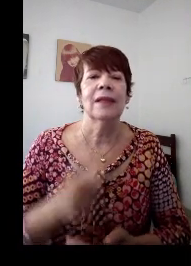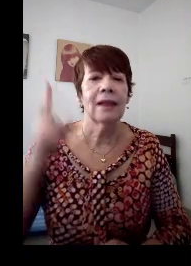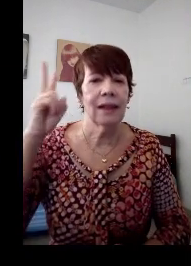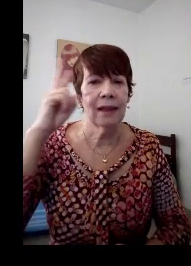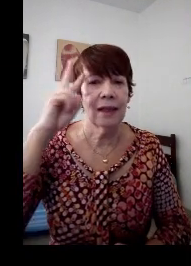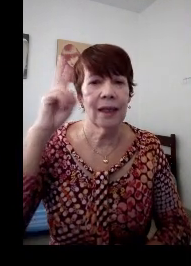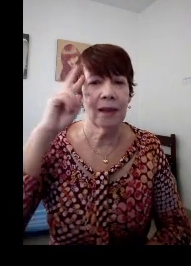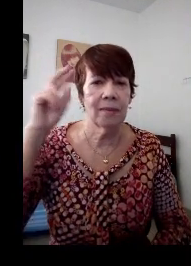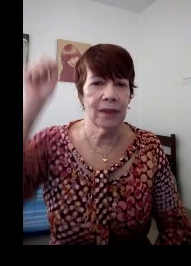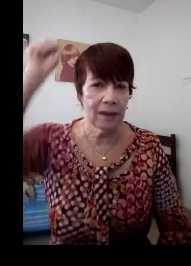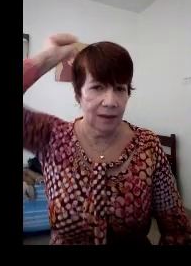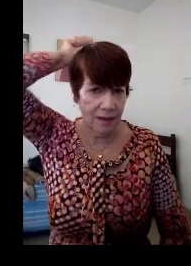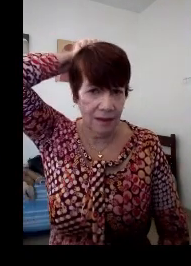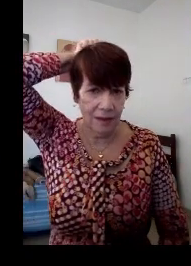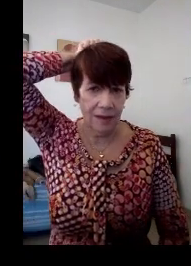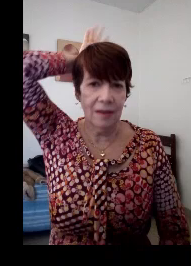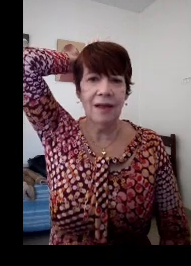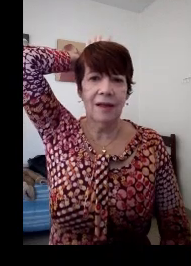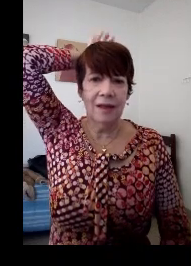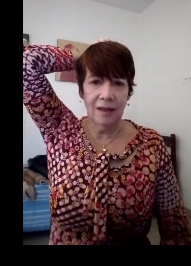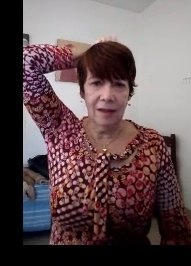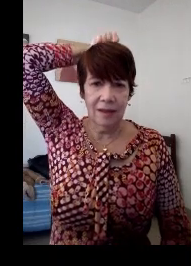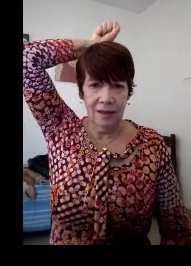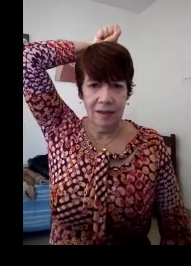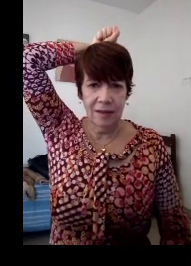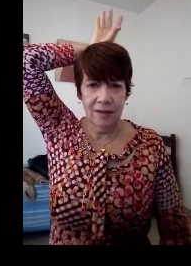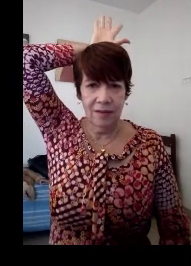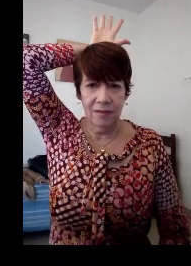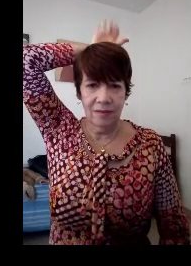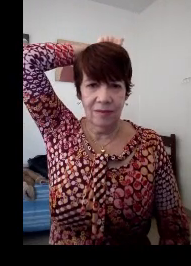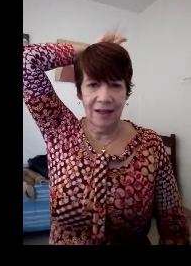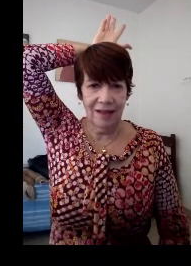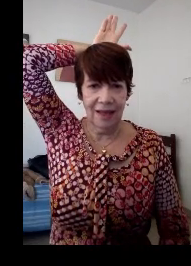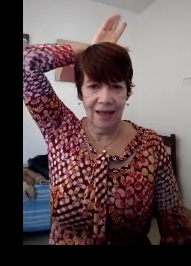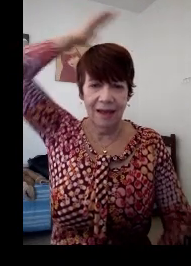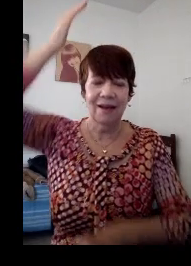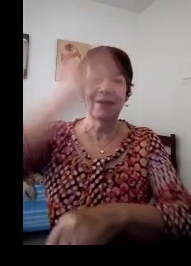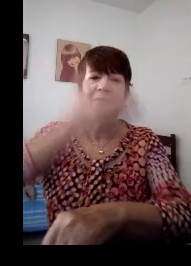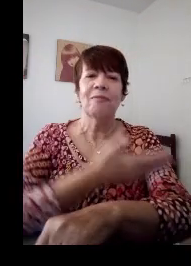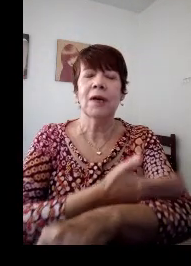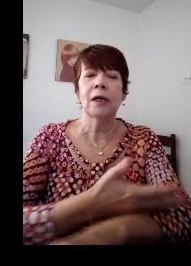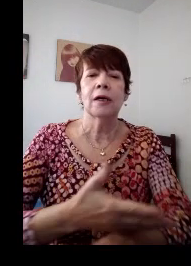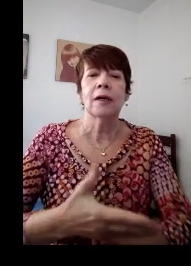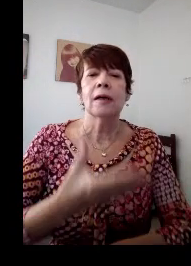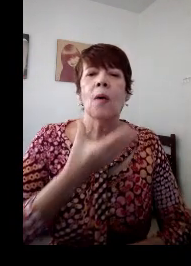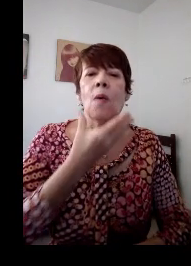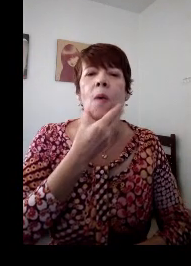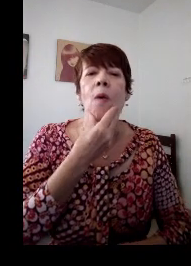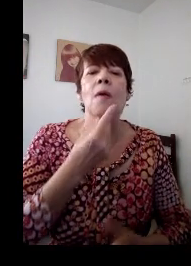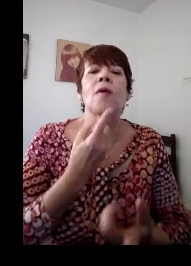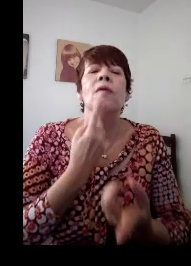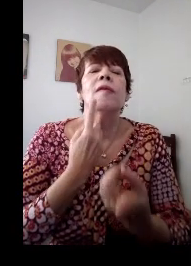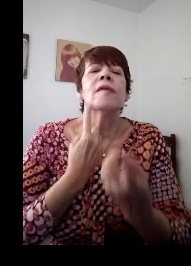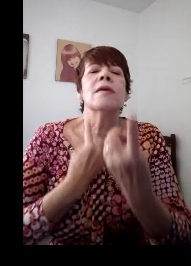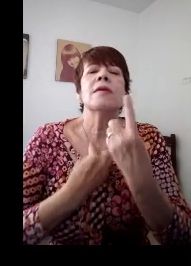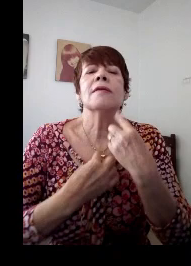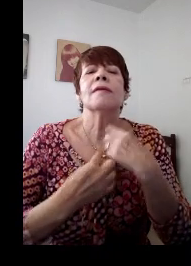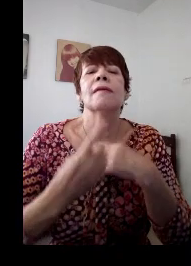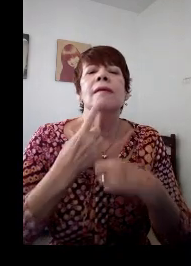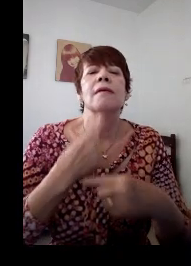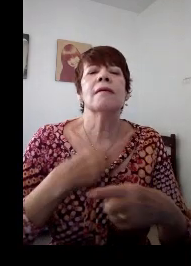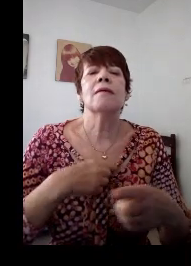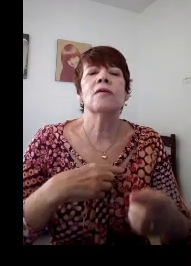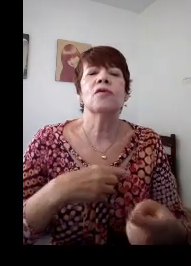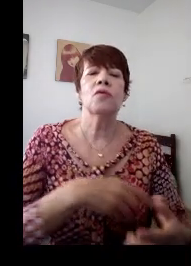baleia Moby Dick, né? Aquela tentação aquele desejo de